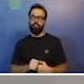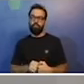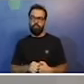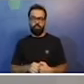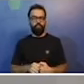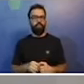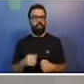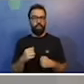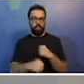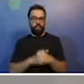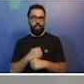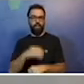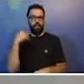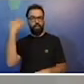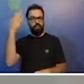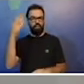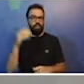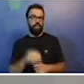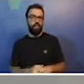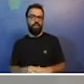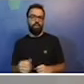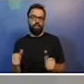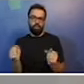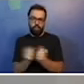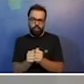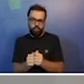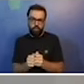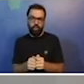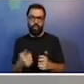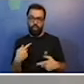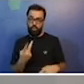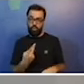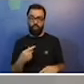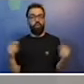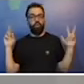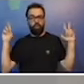Deus quiser, o ano que vem nós estaremos todos juntos, se Deus quiser.